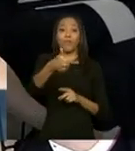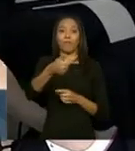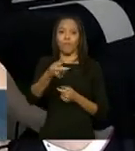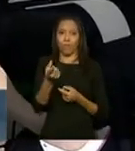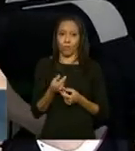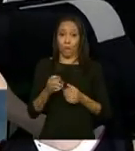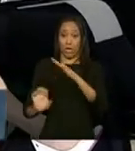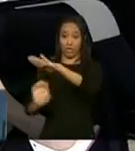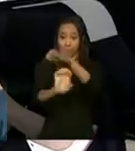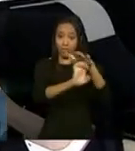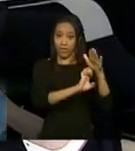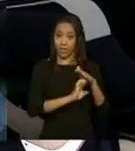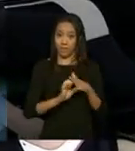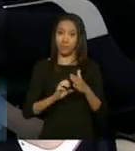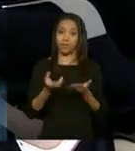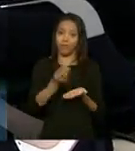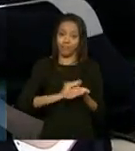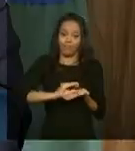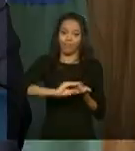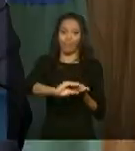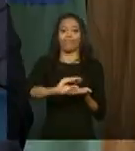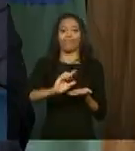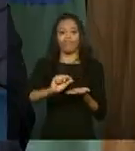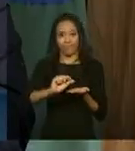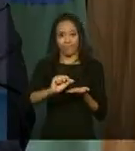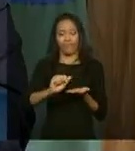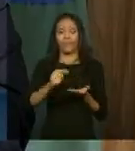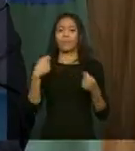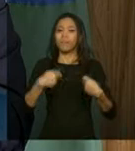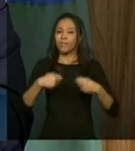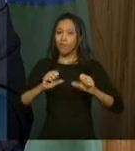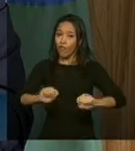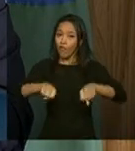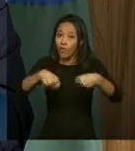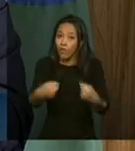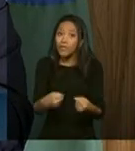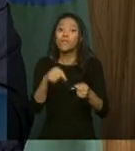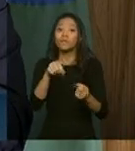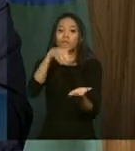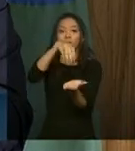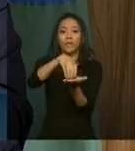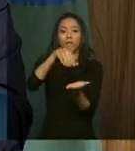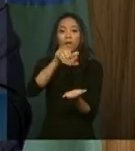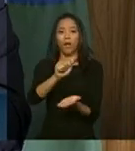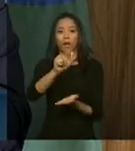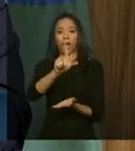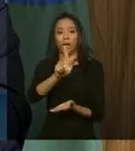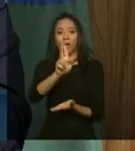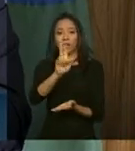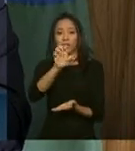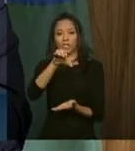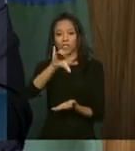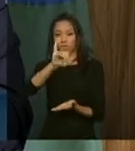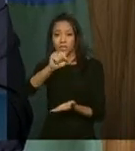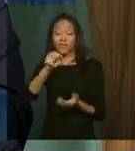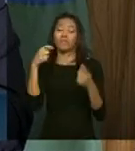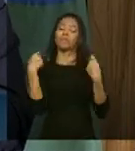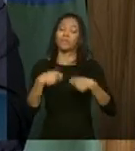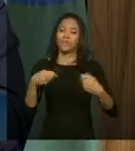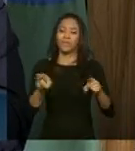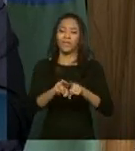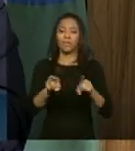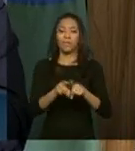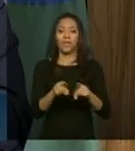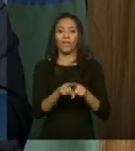nas contratações do Estado. Nós precisamos fortalecer as agências reguladoras e nós precisamos de um banco de projetos, que é uma coisa que